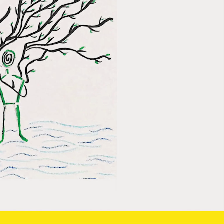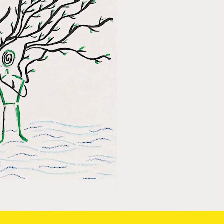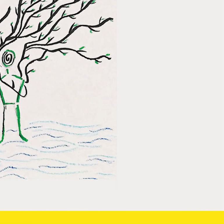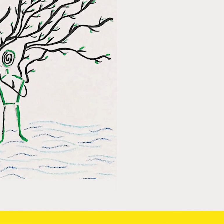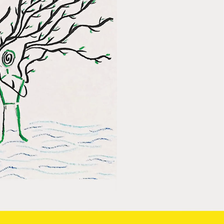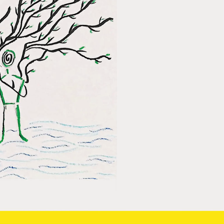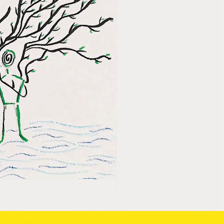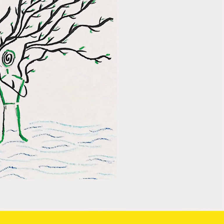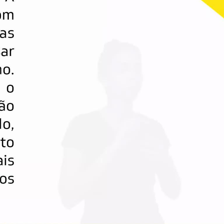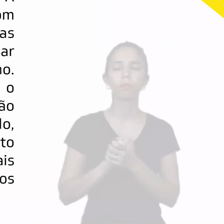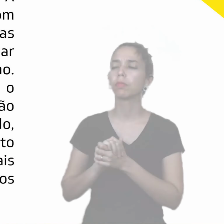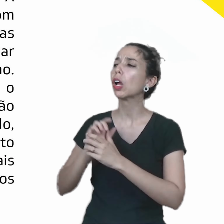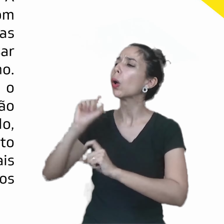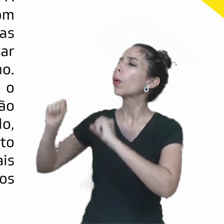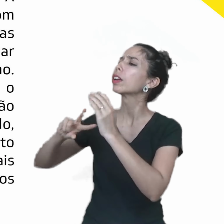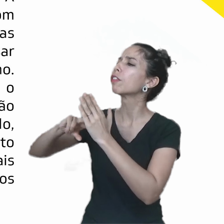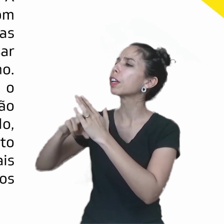tenho voz